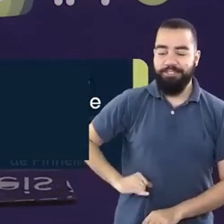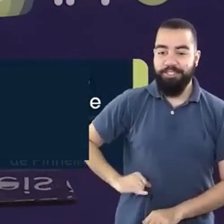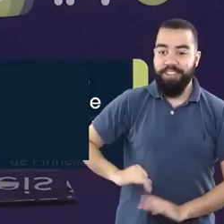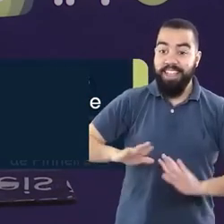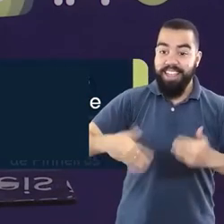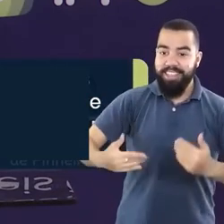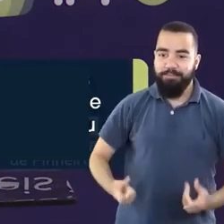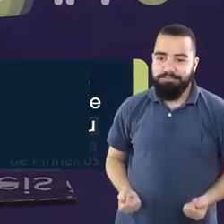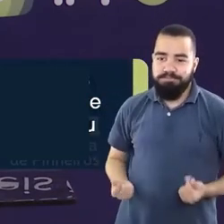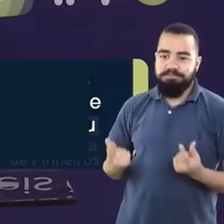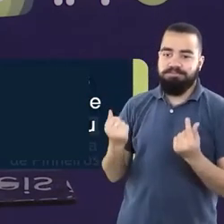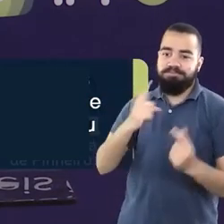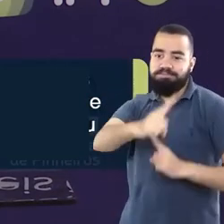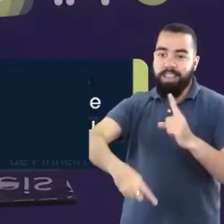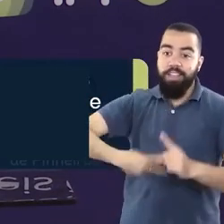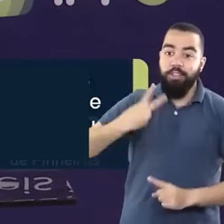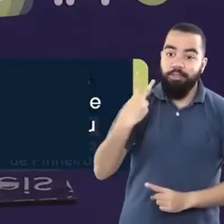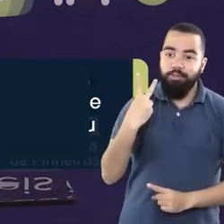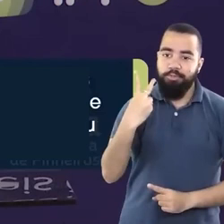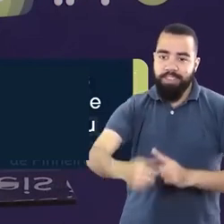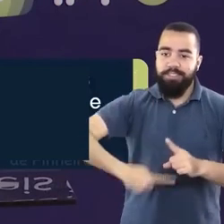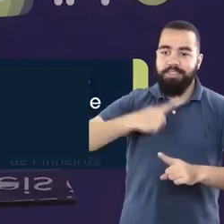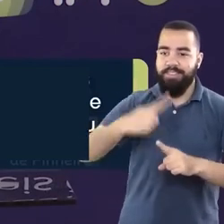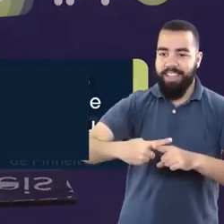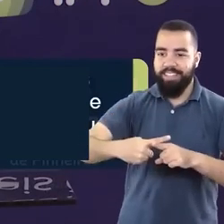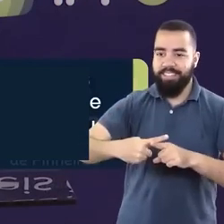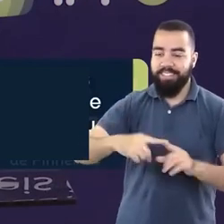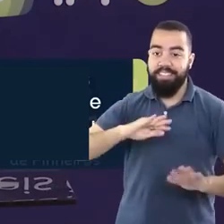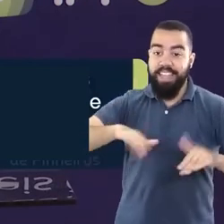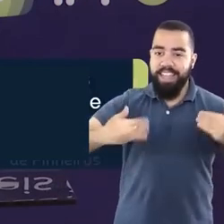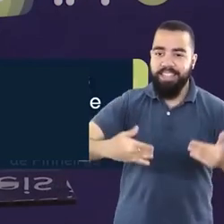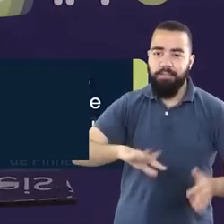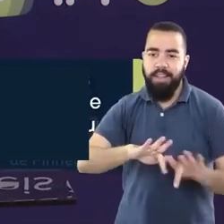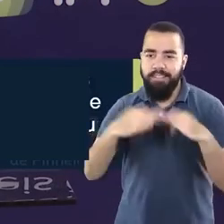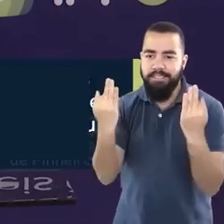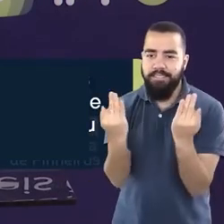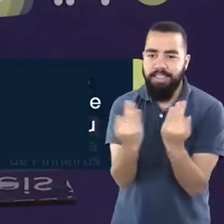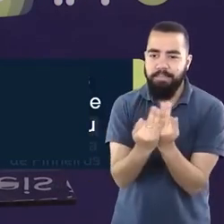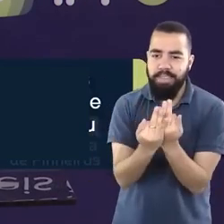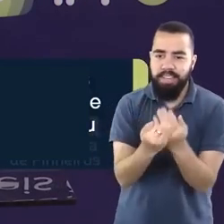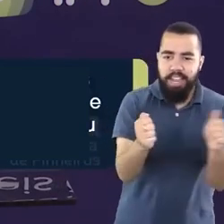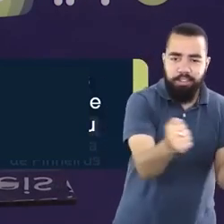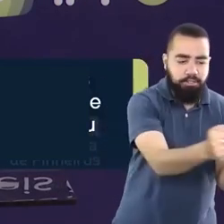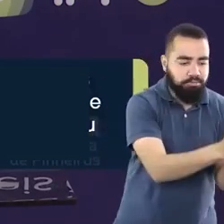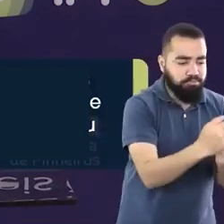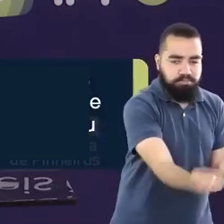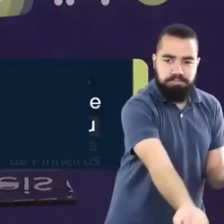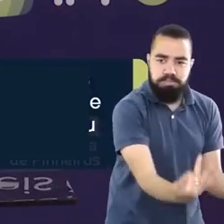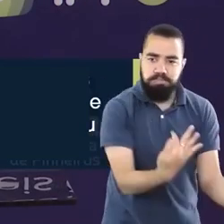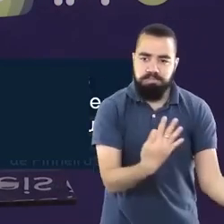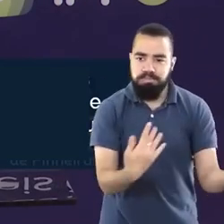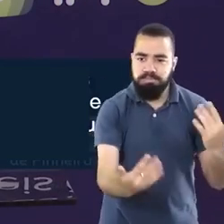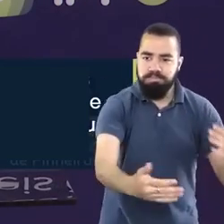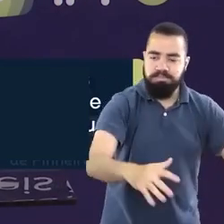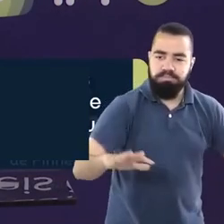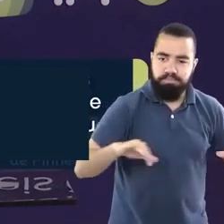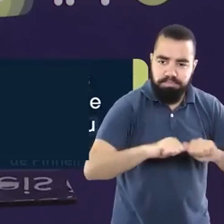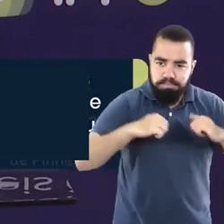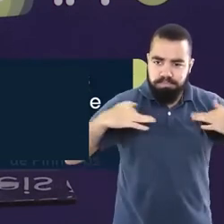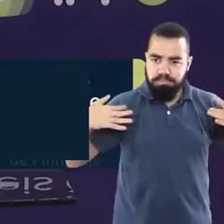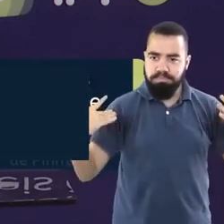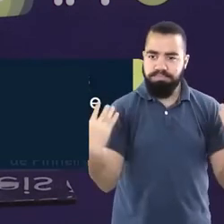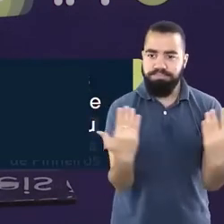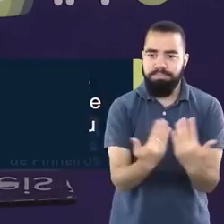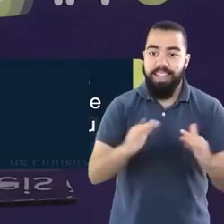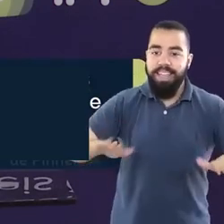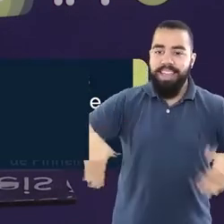Então vieram a ele todos os seus irmãos e todas as suas irmãs, e todos quantos dantes o conheceram, e comeram